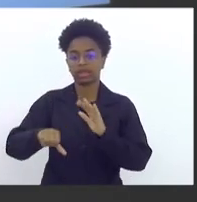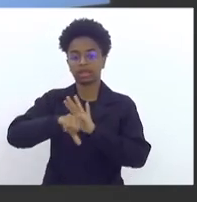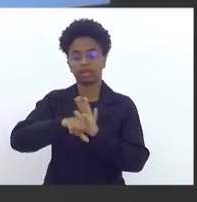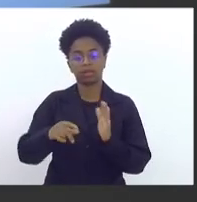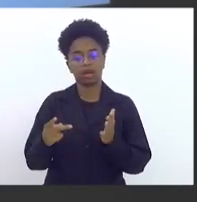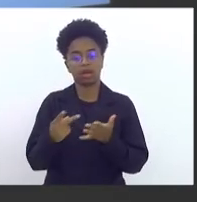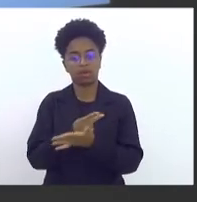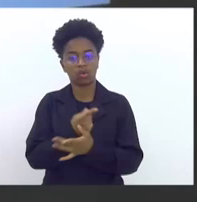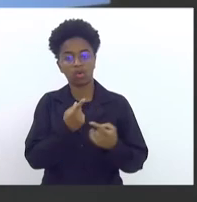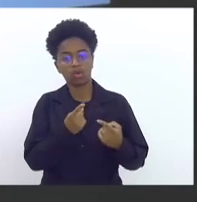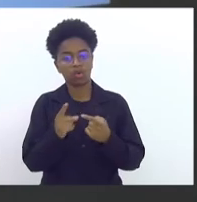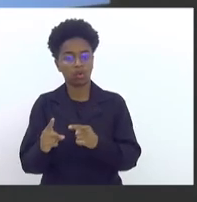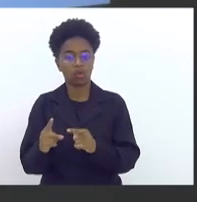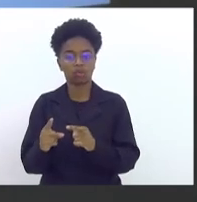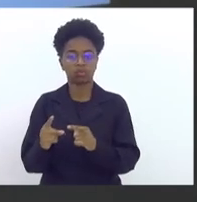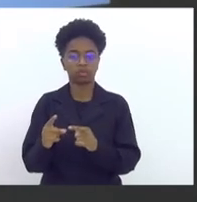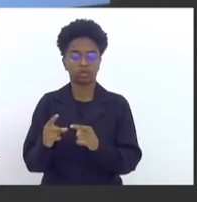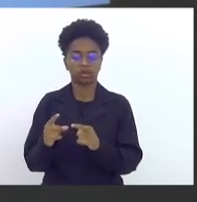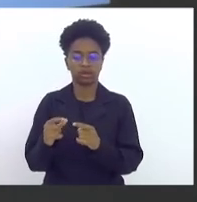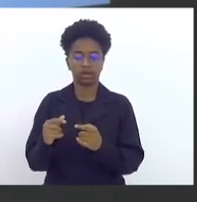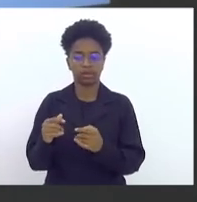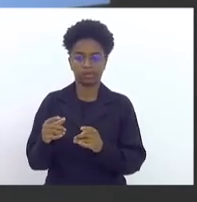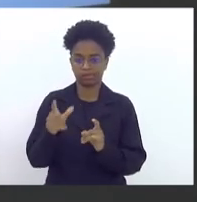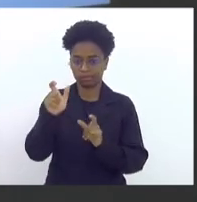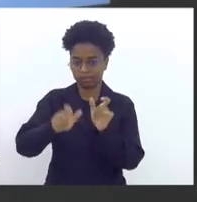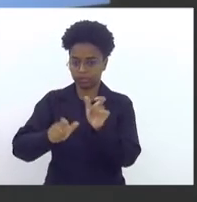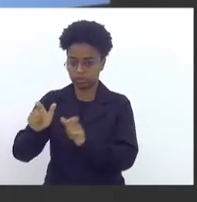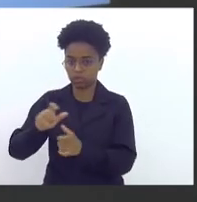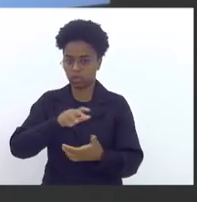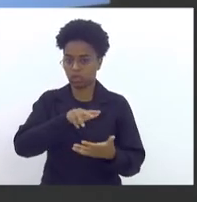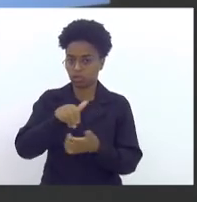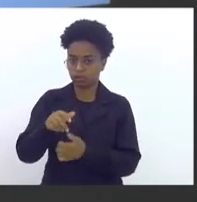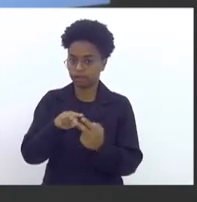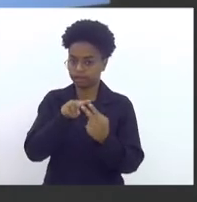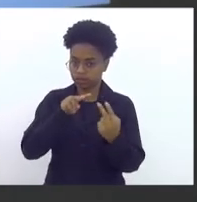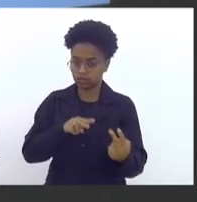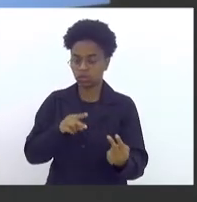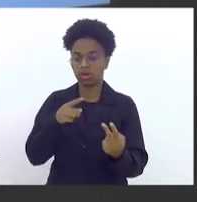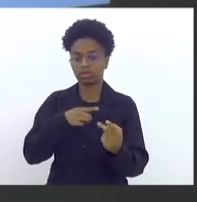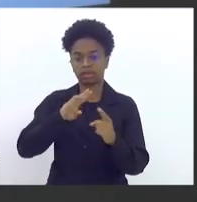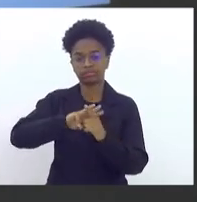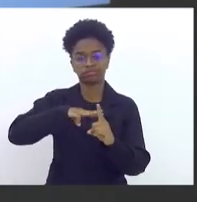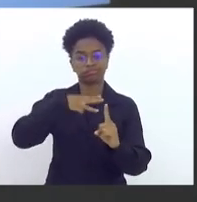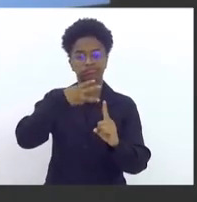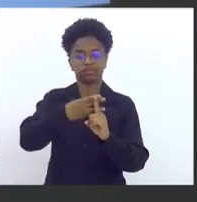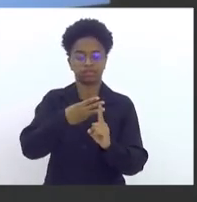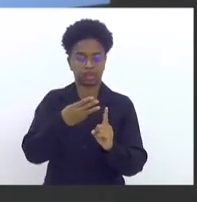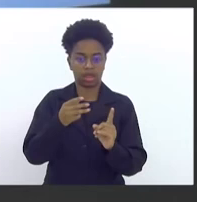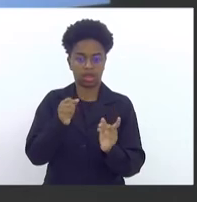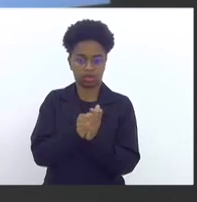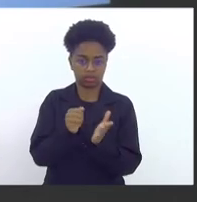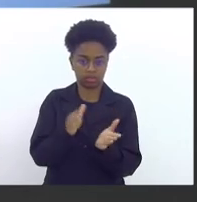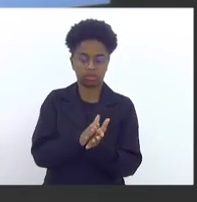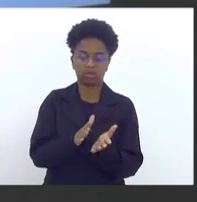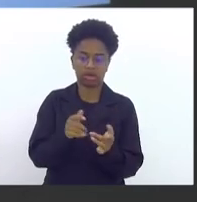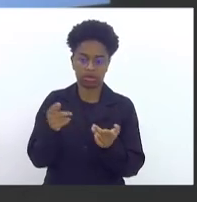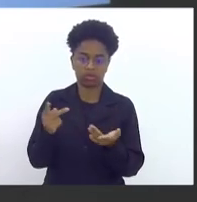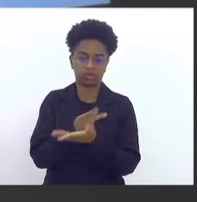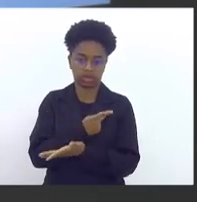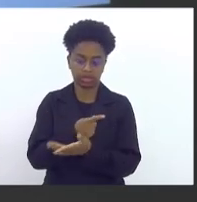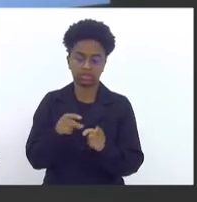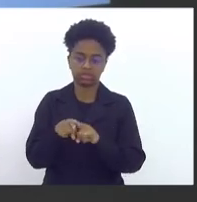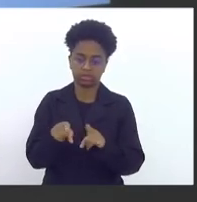crimes contra honra praticados no mundo virtual tem essa pena triplicada né como diz o artigo 141